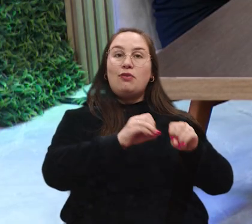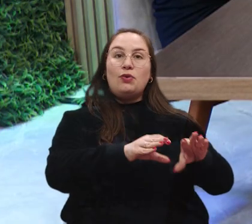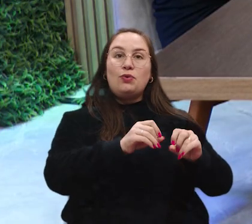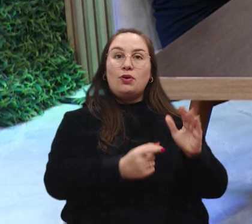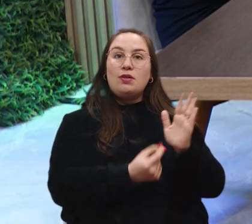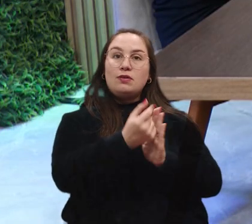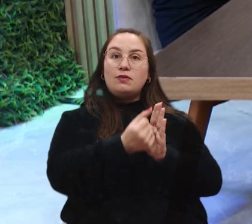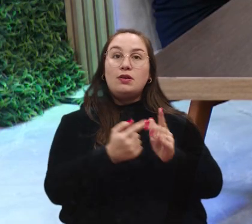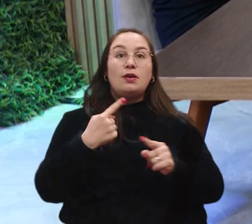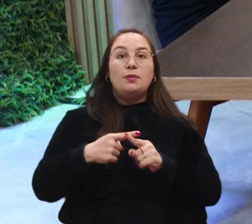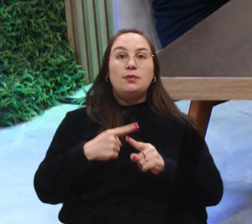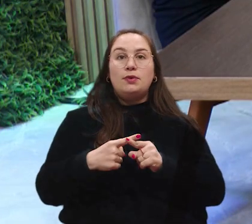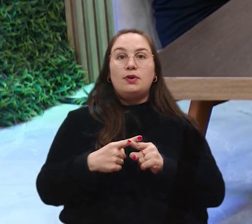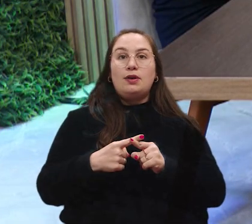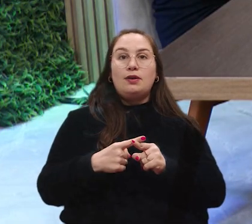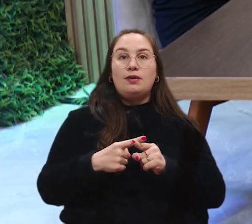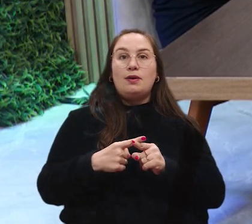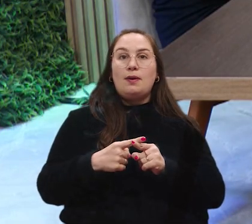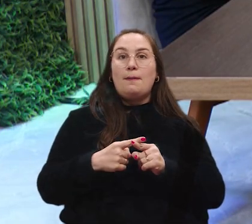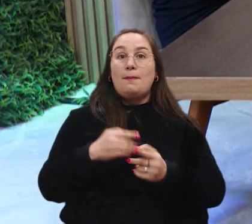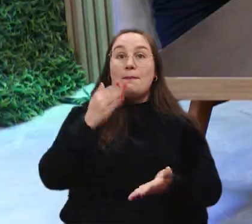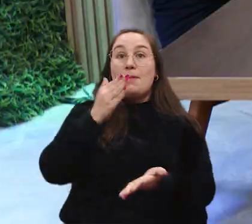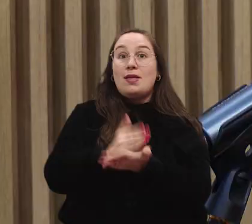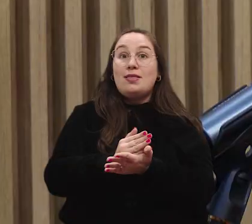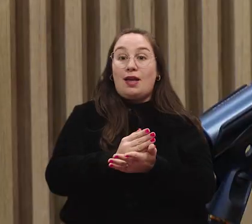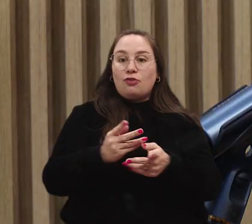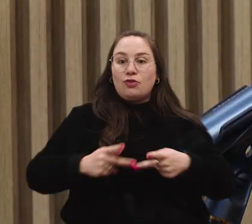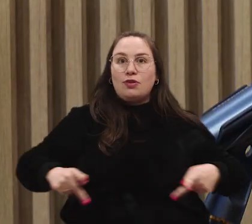financeira. Por quê? Porque mais da metade